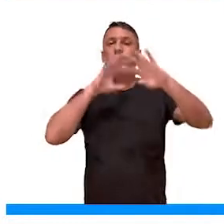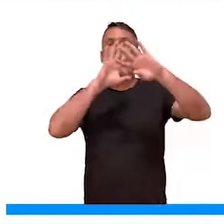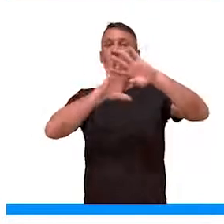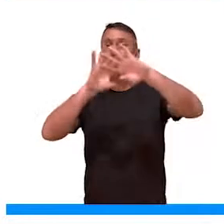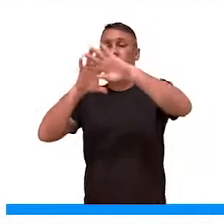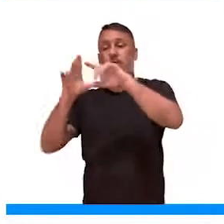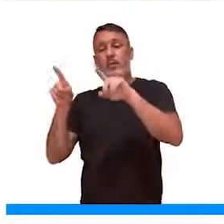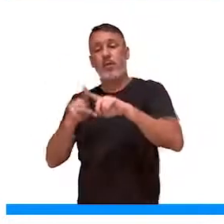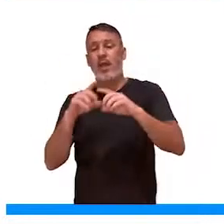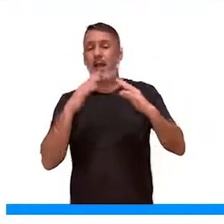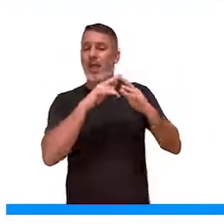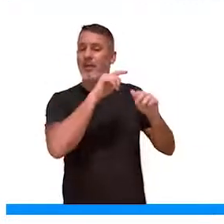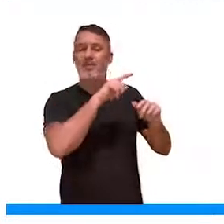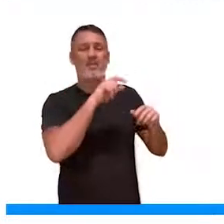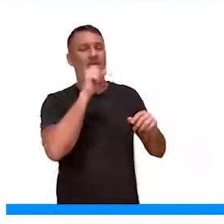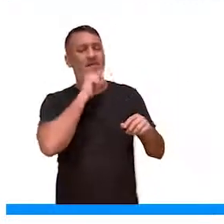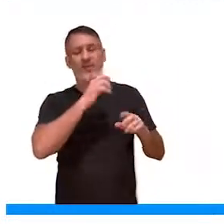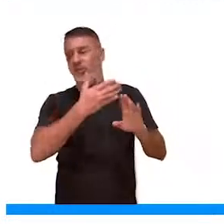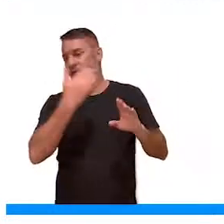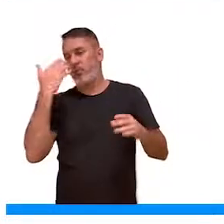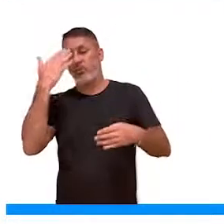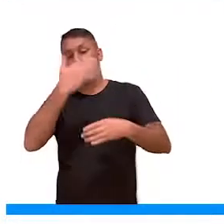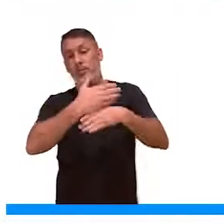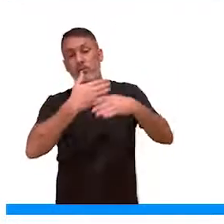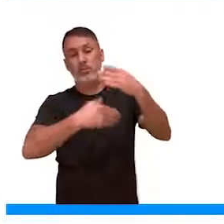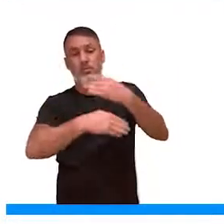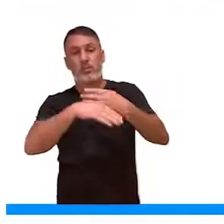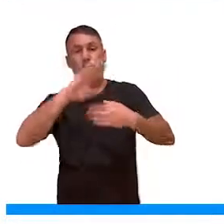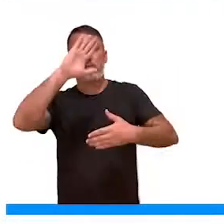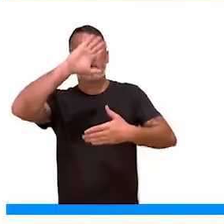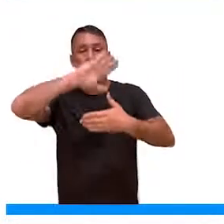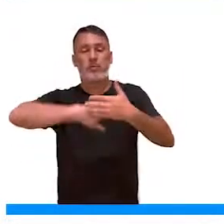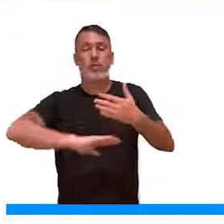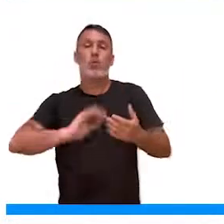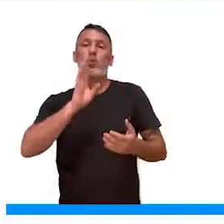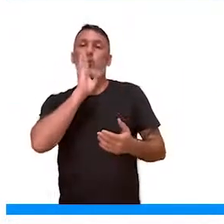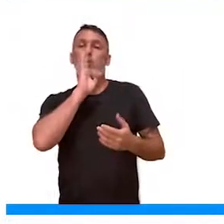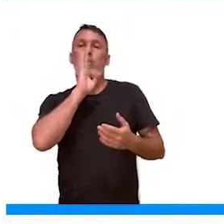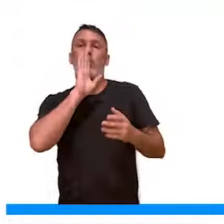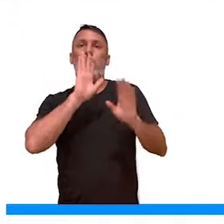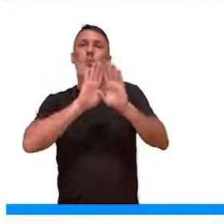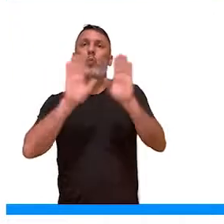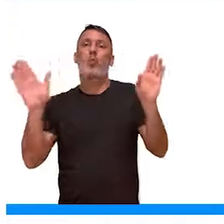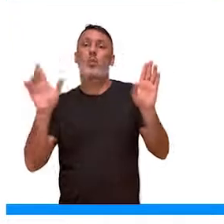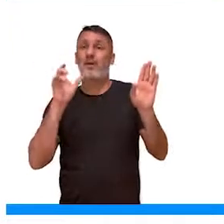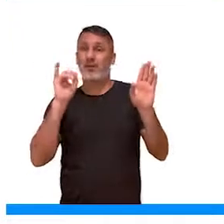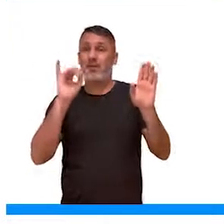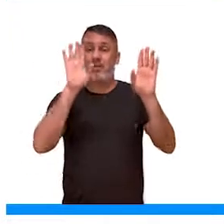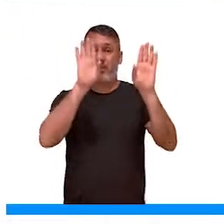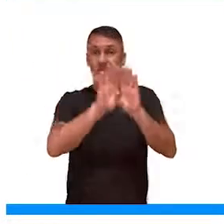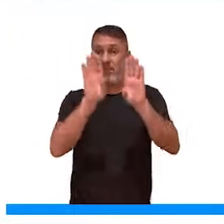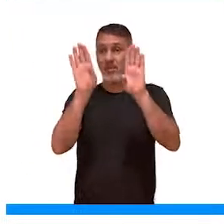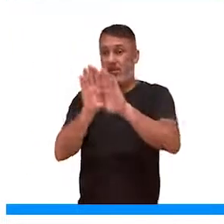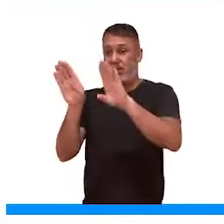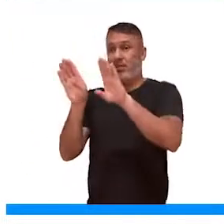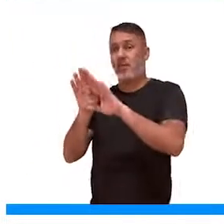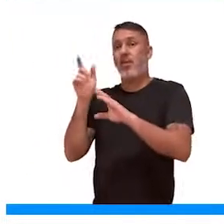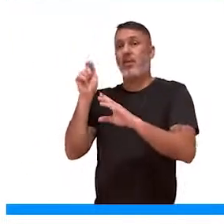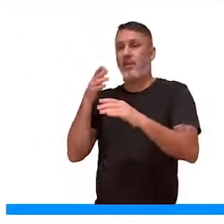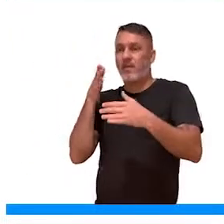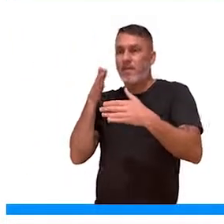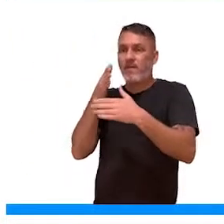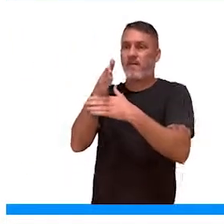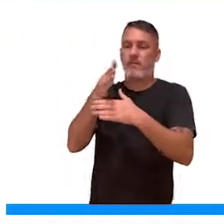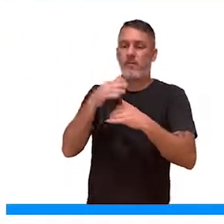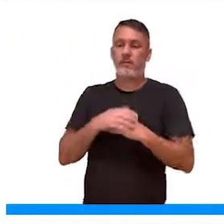telas e trocar essas casas por alvenaria, porque a alvenaria, as construções não dão espaço para esse barbeiro ficar alojado